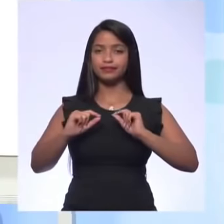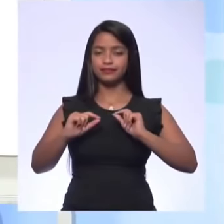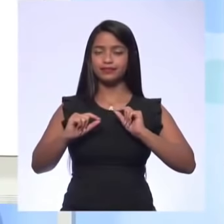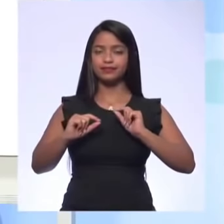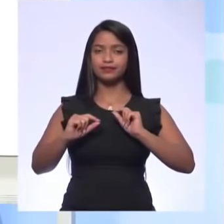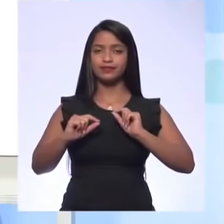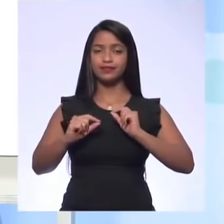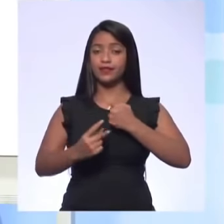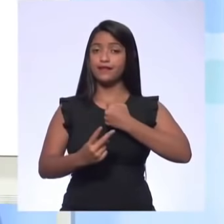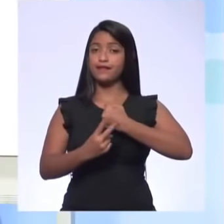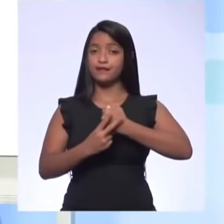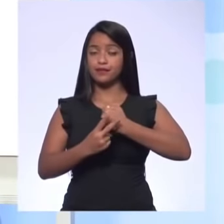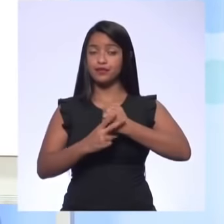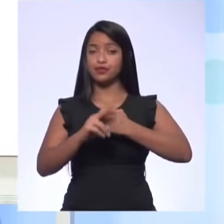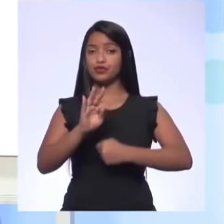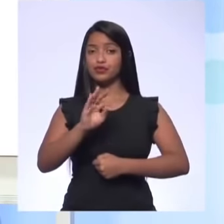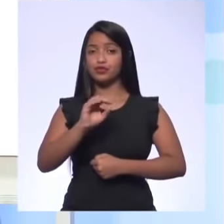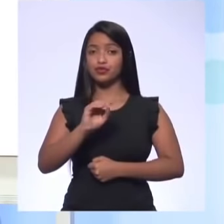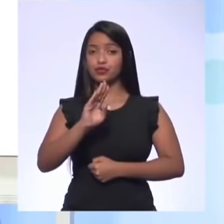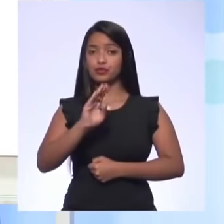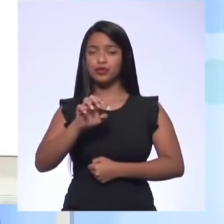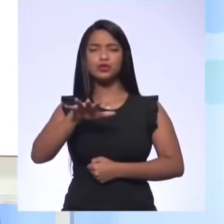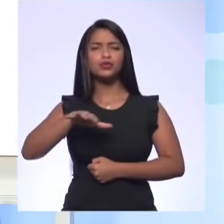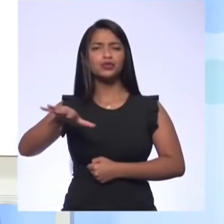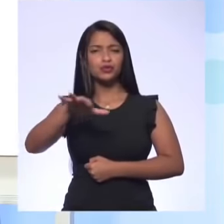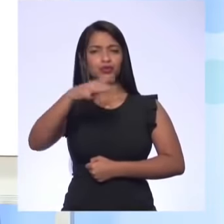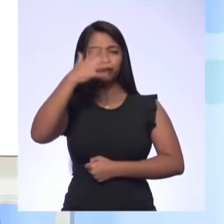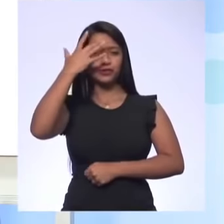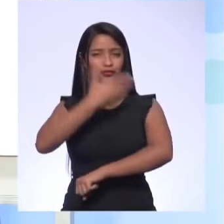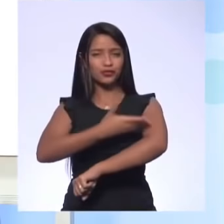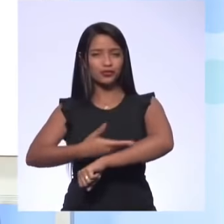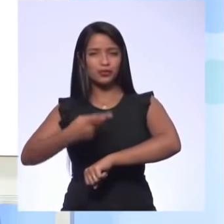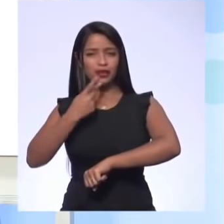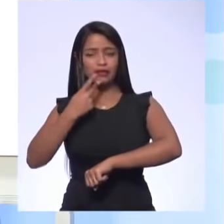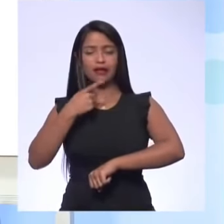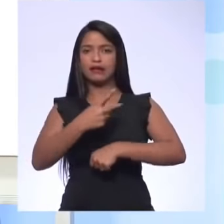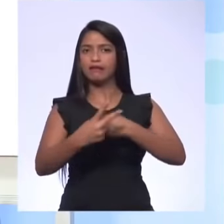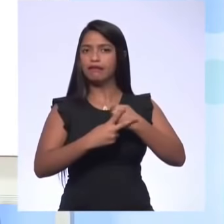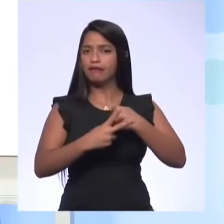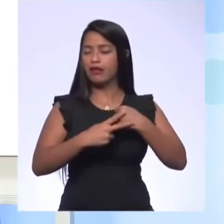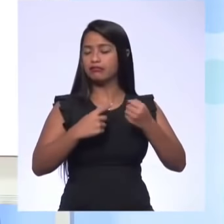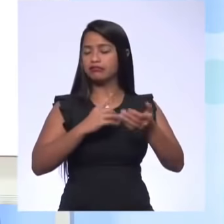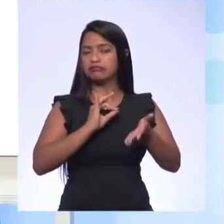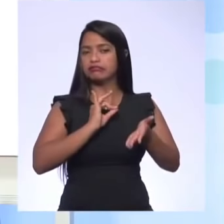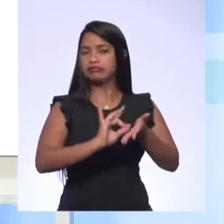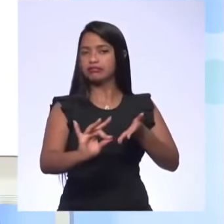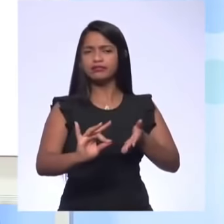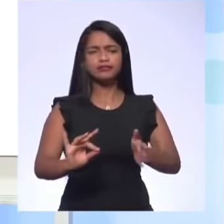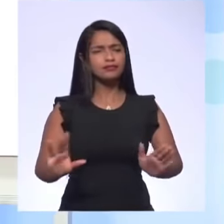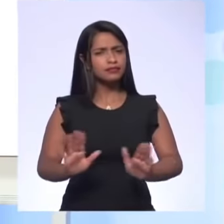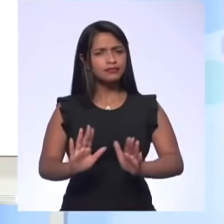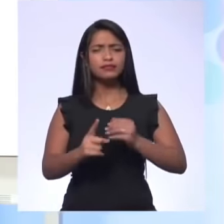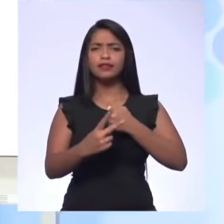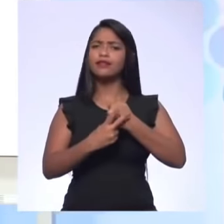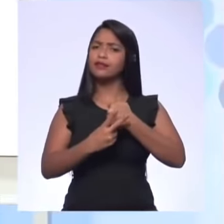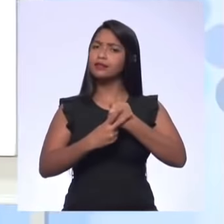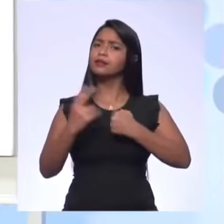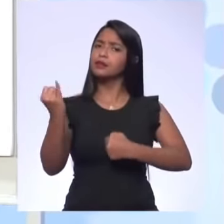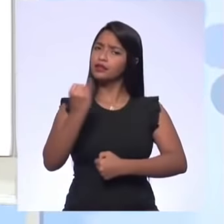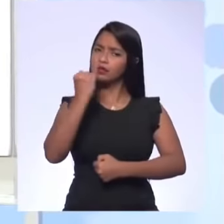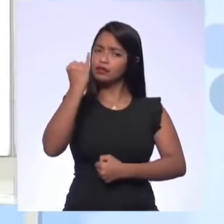falar do verbo to be, porque ele é um dos verbos que é fundamental na língua inglesa, que é o verbo ser, né? Ele é dividido em 3 partes.